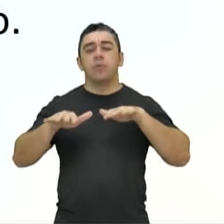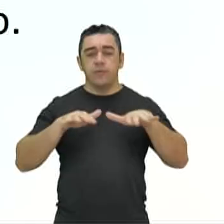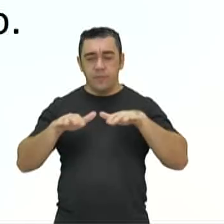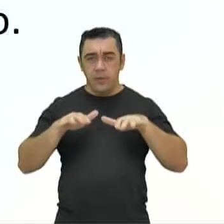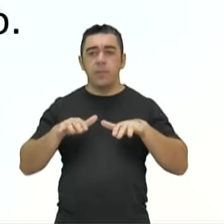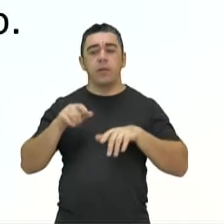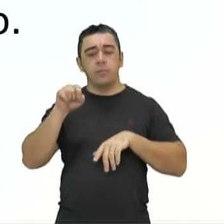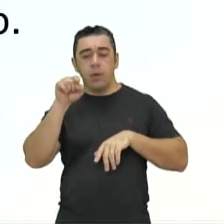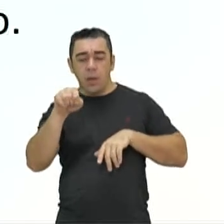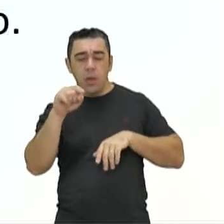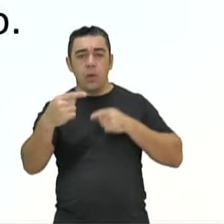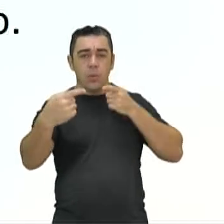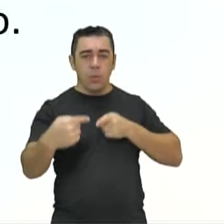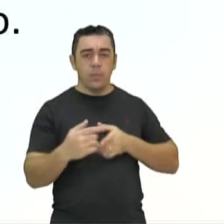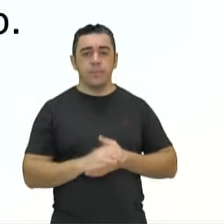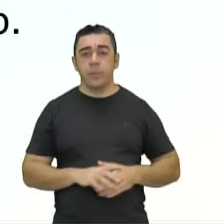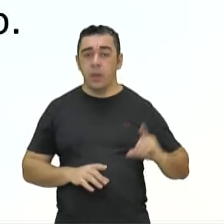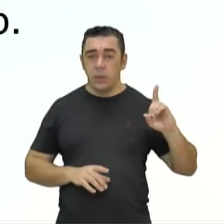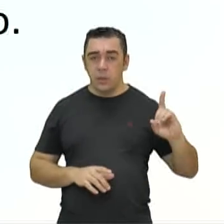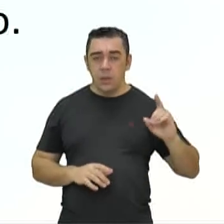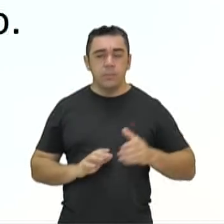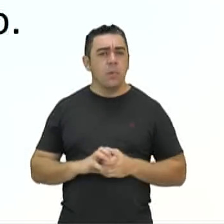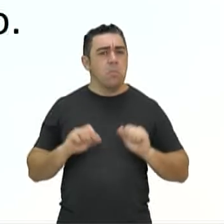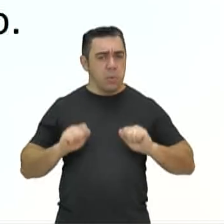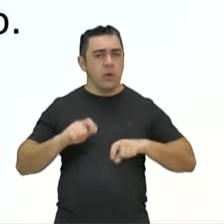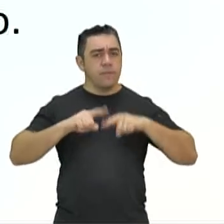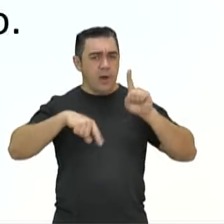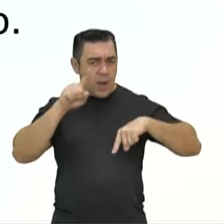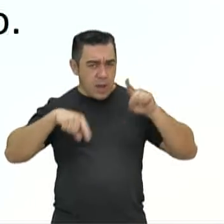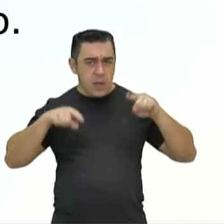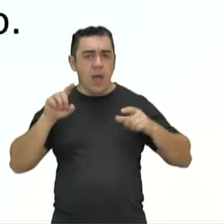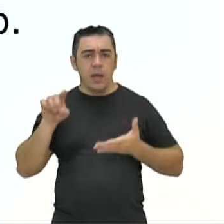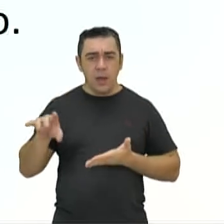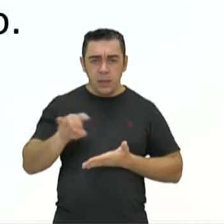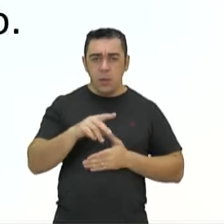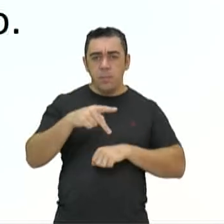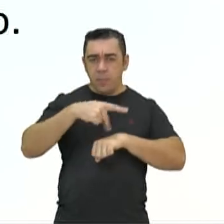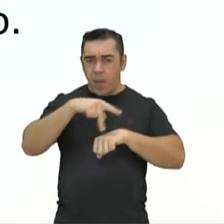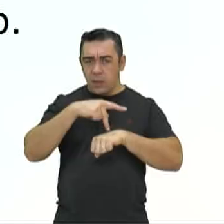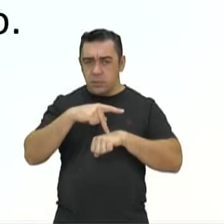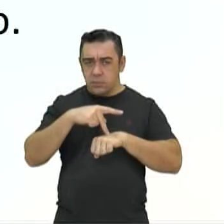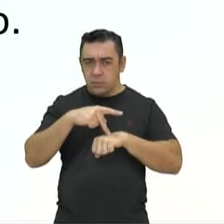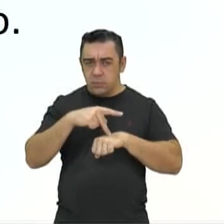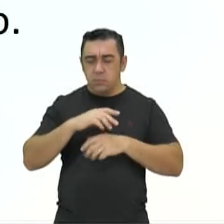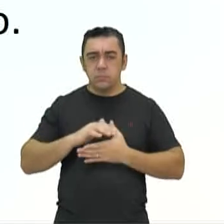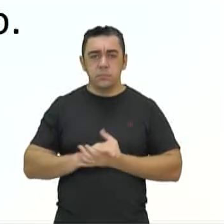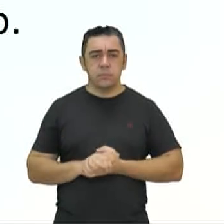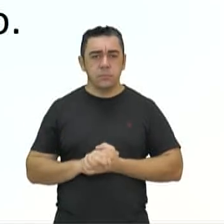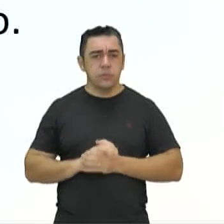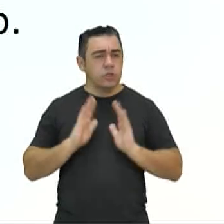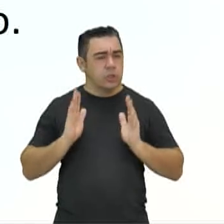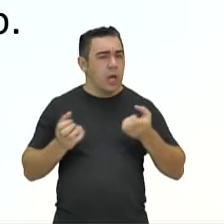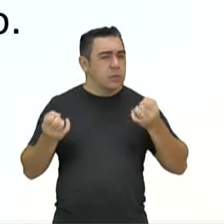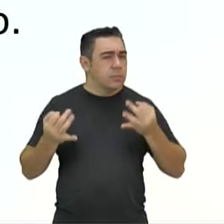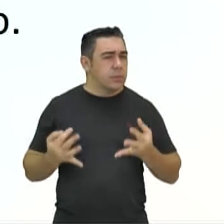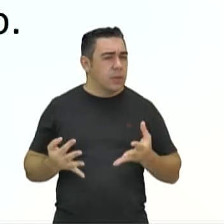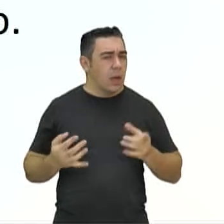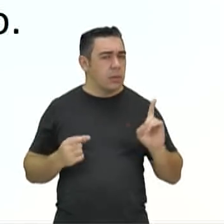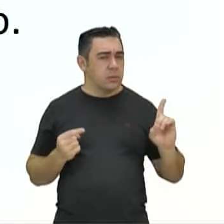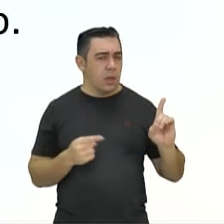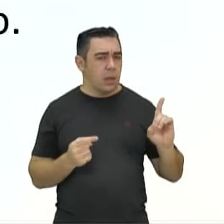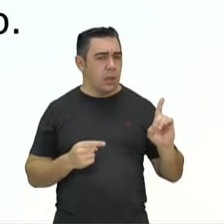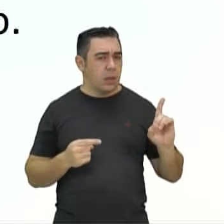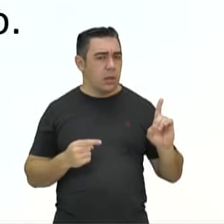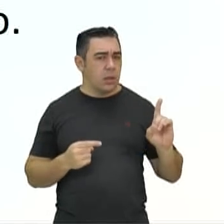peças do adversário? Ou letra D, pode variar de acordo com o país onde é jogado? A gente já falou sobre essa alternativa D aqui,